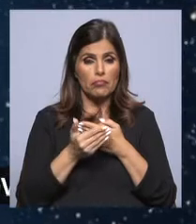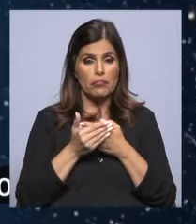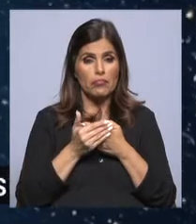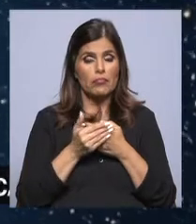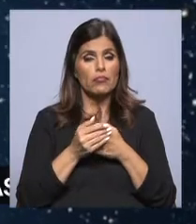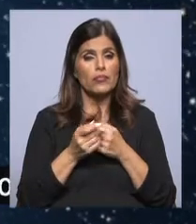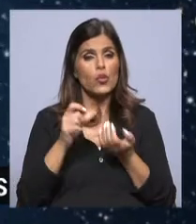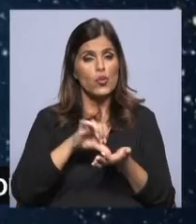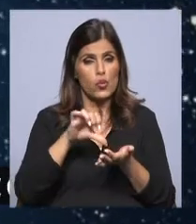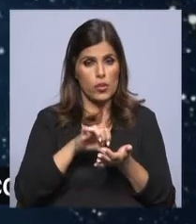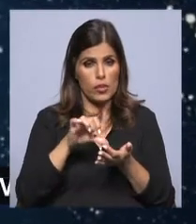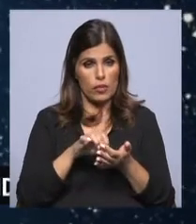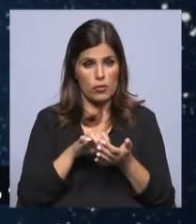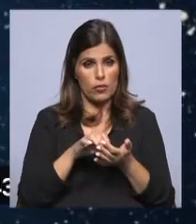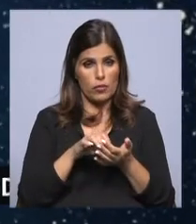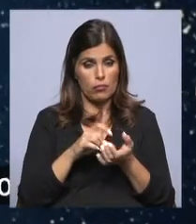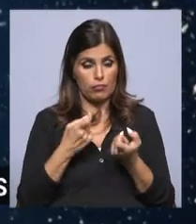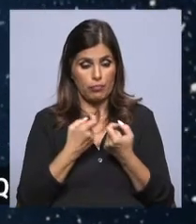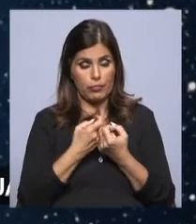núcleo desta sua companheira,